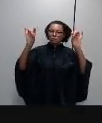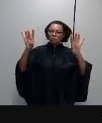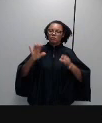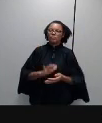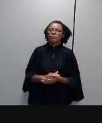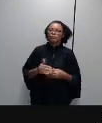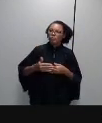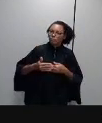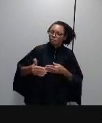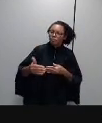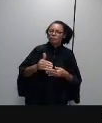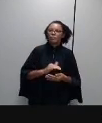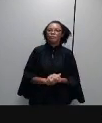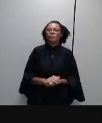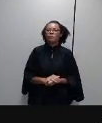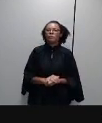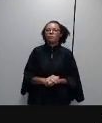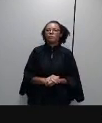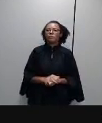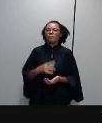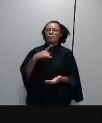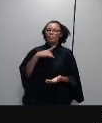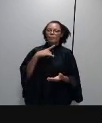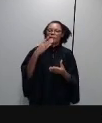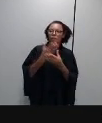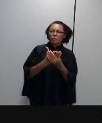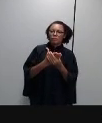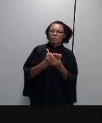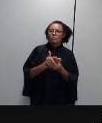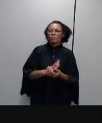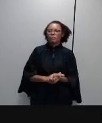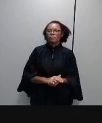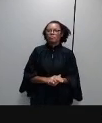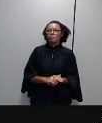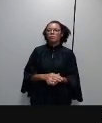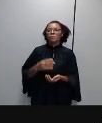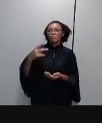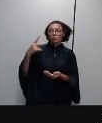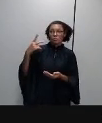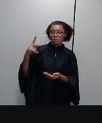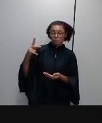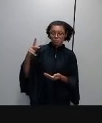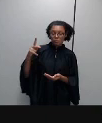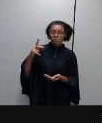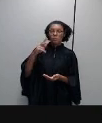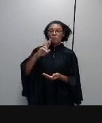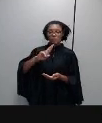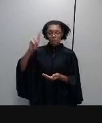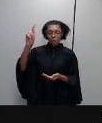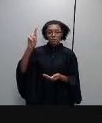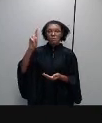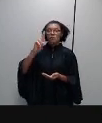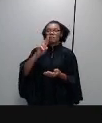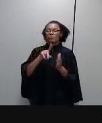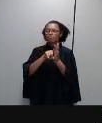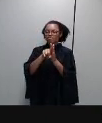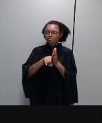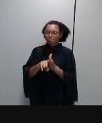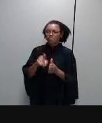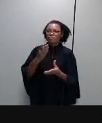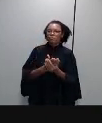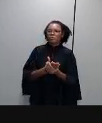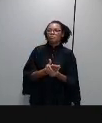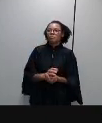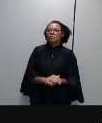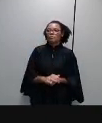nós temos um processo da sua relatoria é o item um recurso em mandado